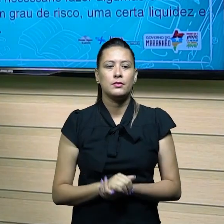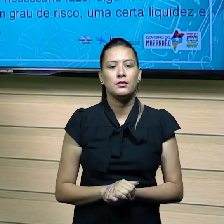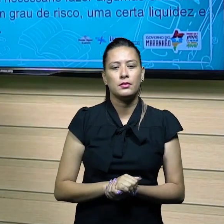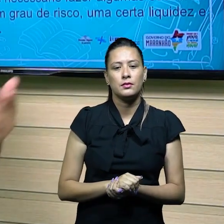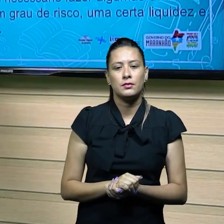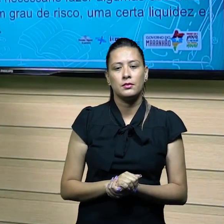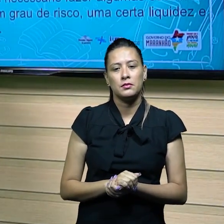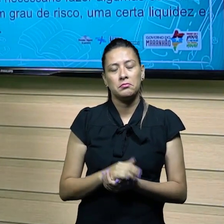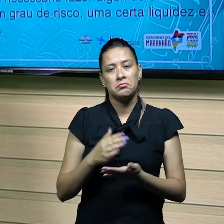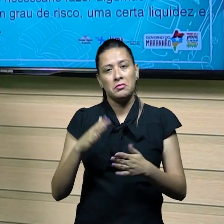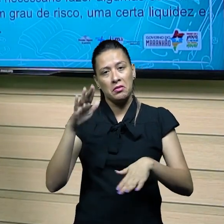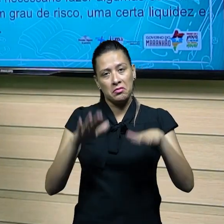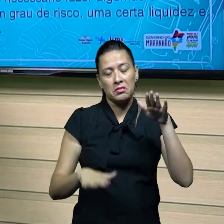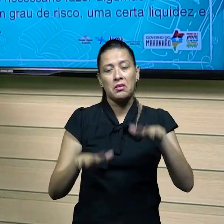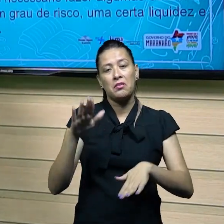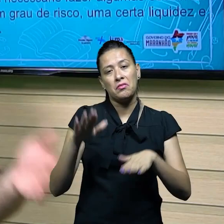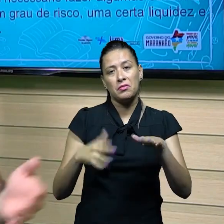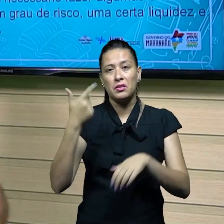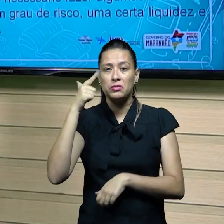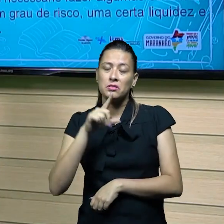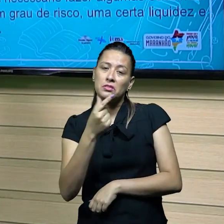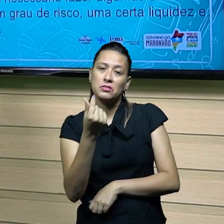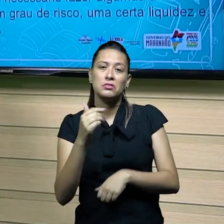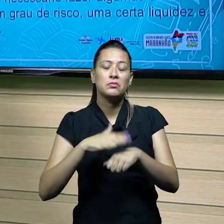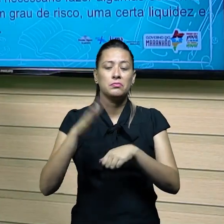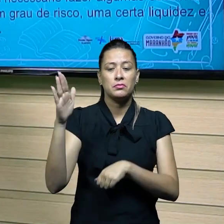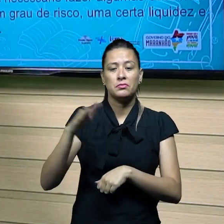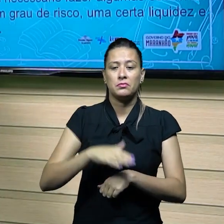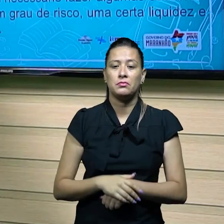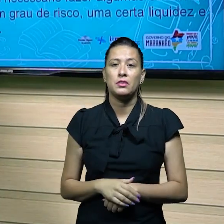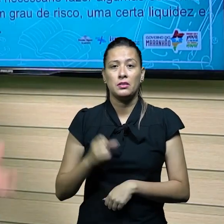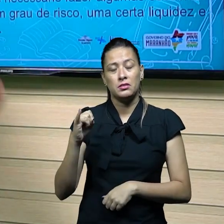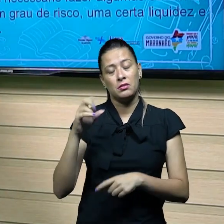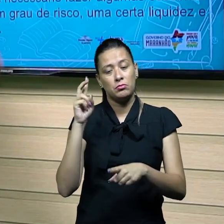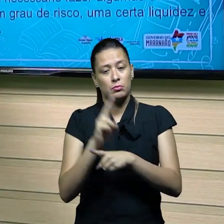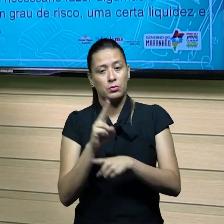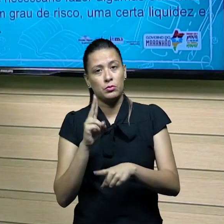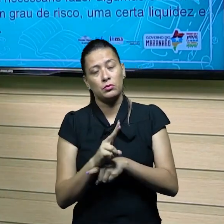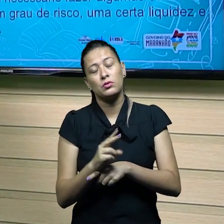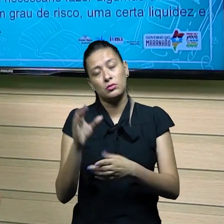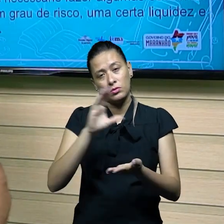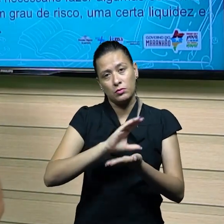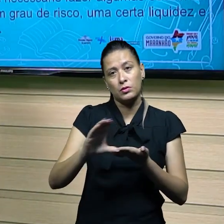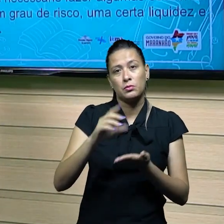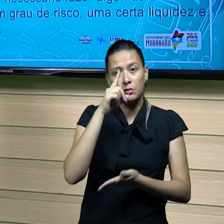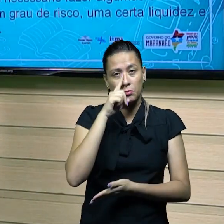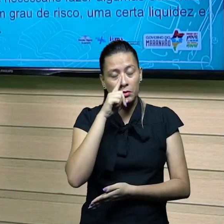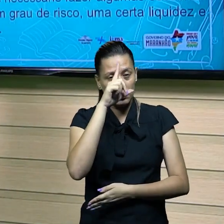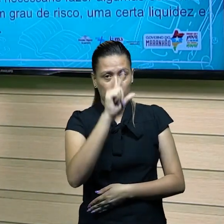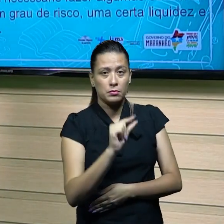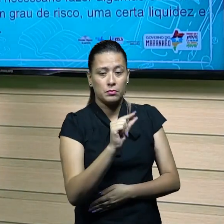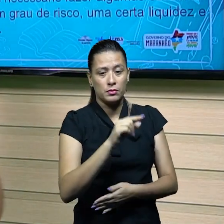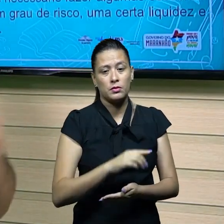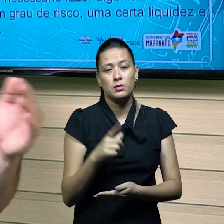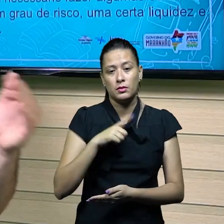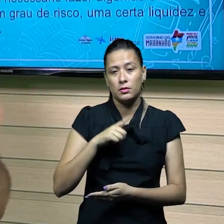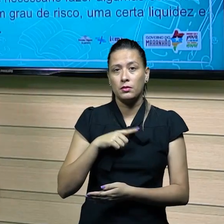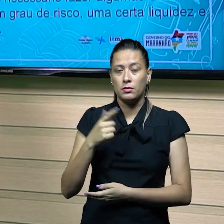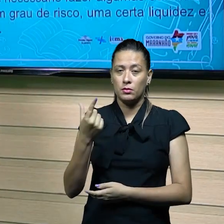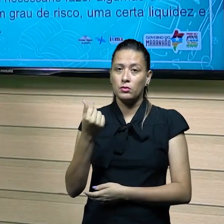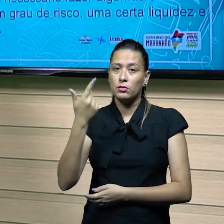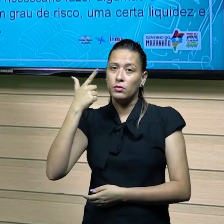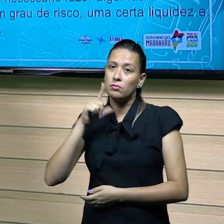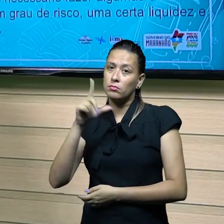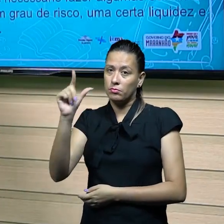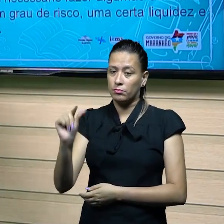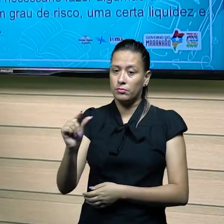menor, ou eu quero ter uma liquidez maior com menos rendimento, ou ter uma liquidez menor com mais investimento. Então isso tudo